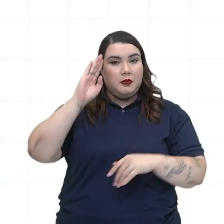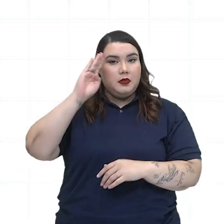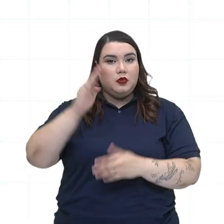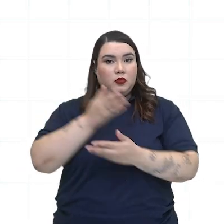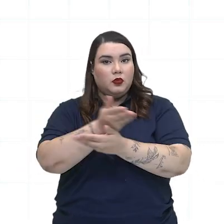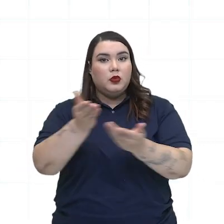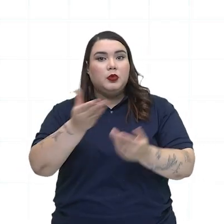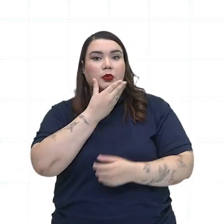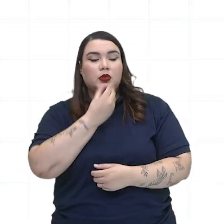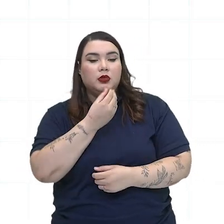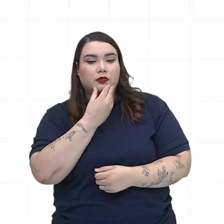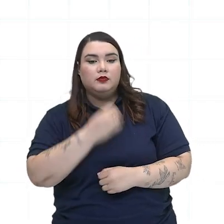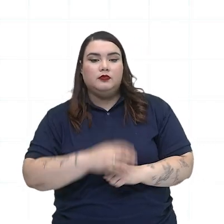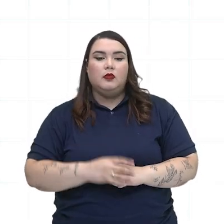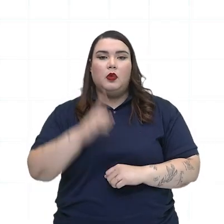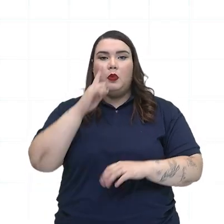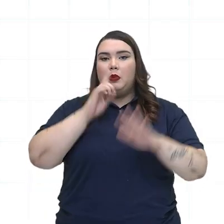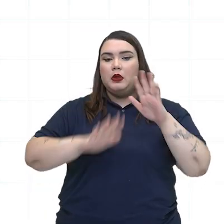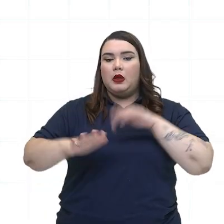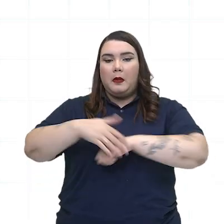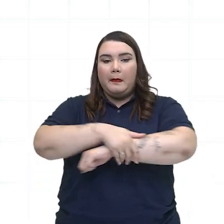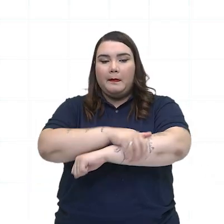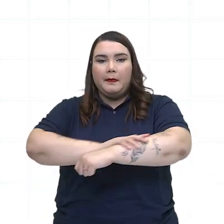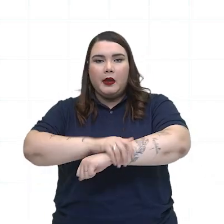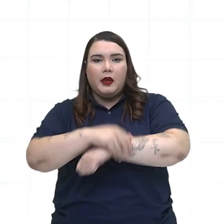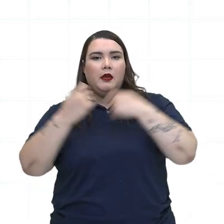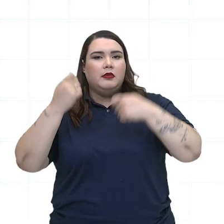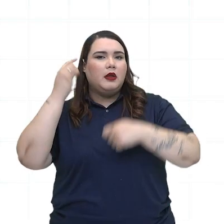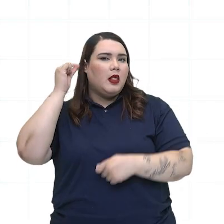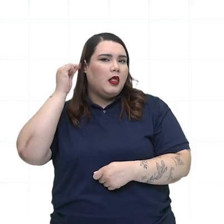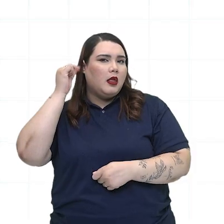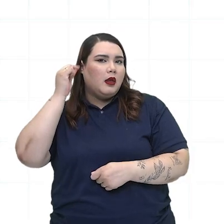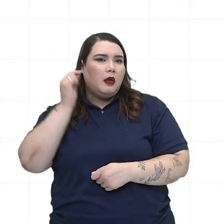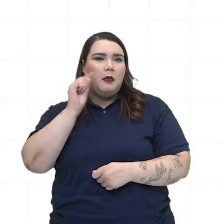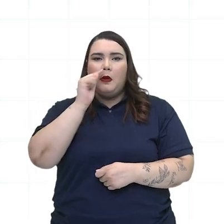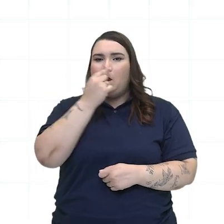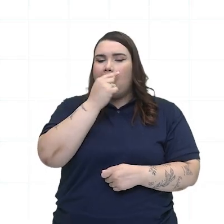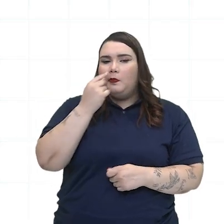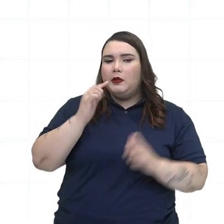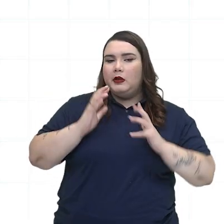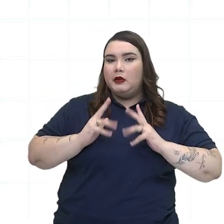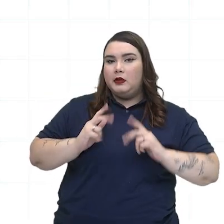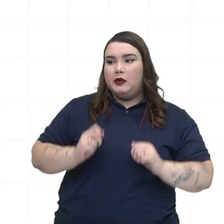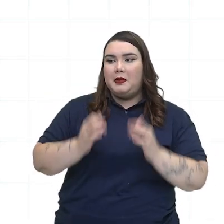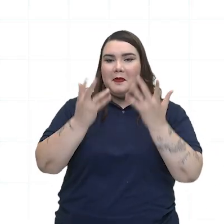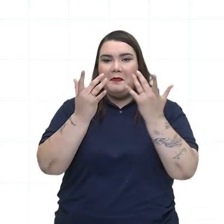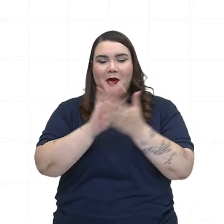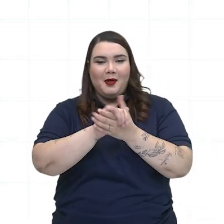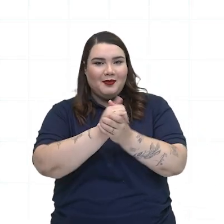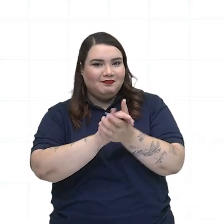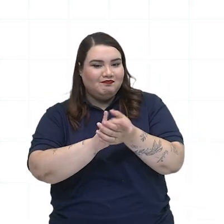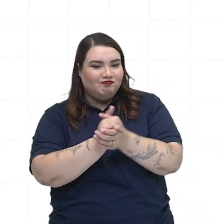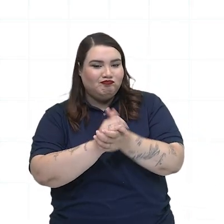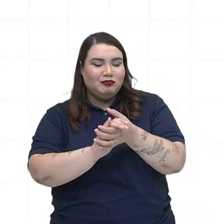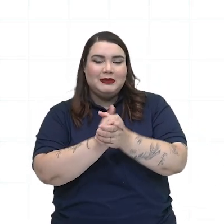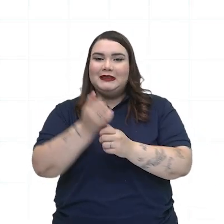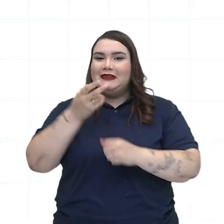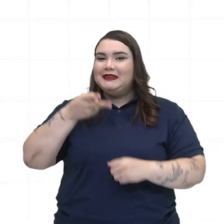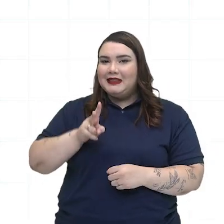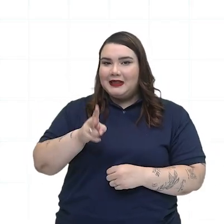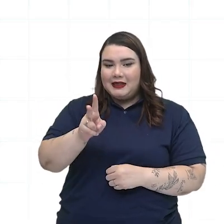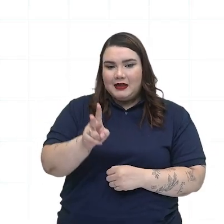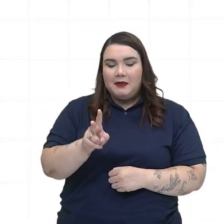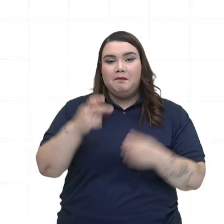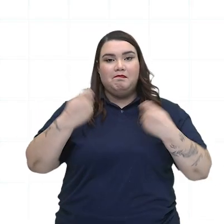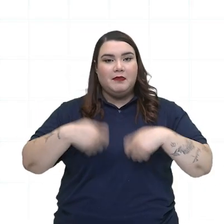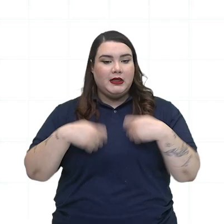com a pele, limpezas do ouvido e do nariz, lavagem das mãos sempre que preciso, depois que